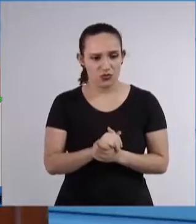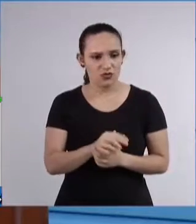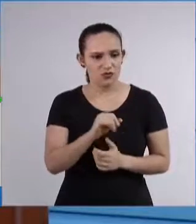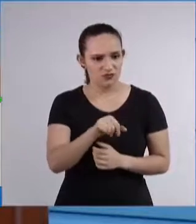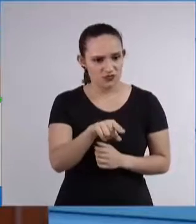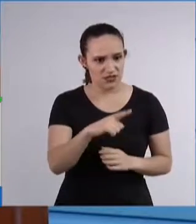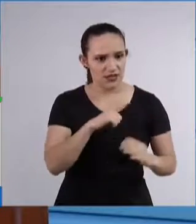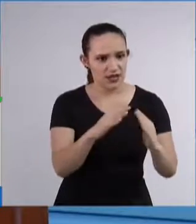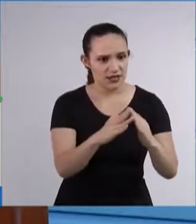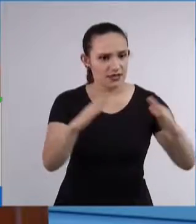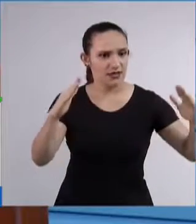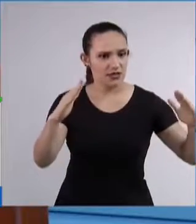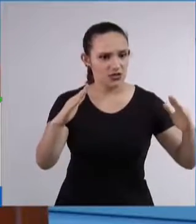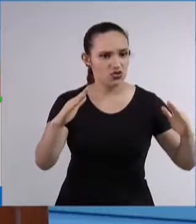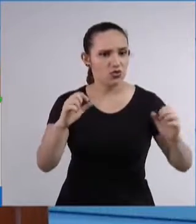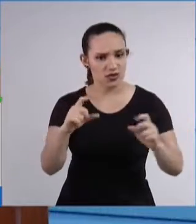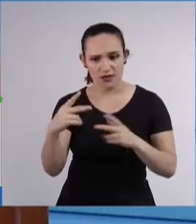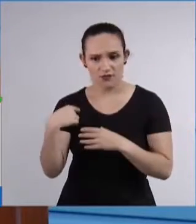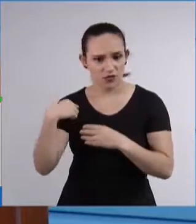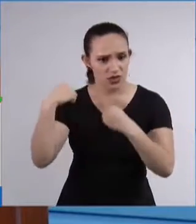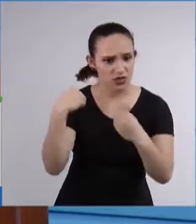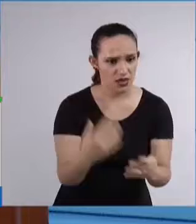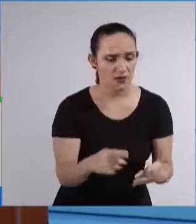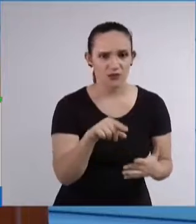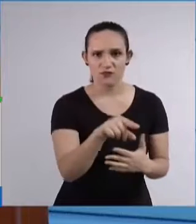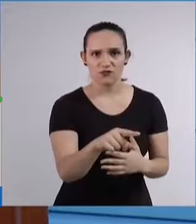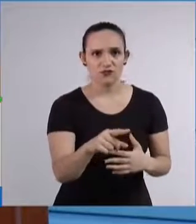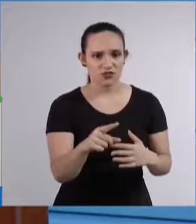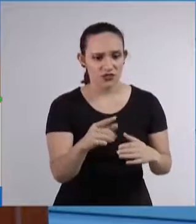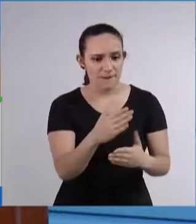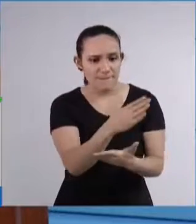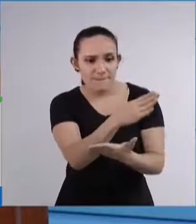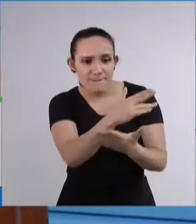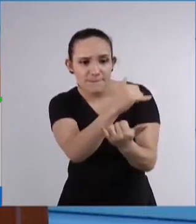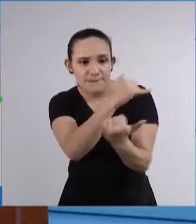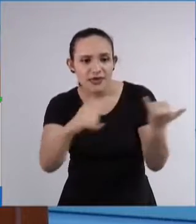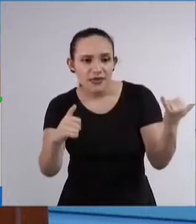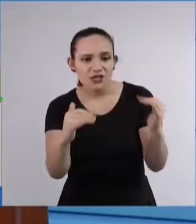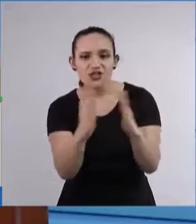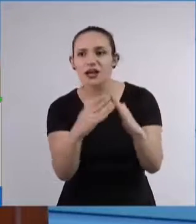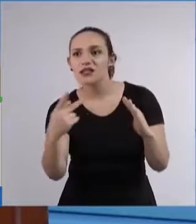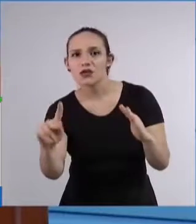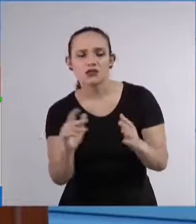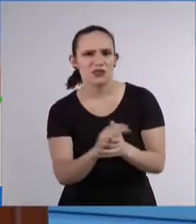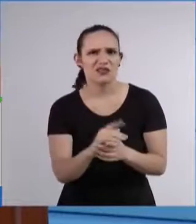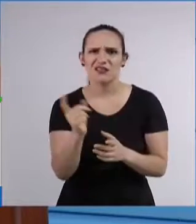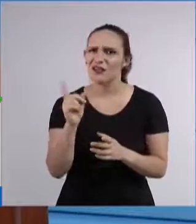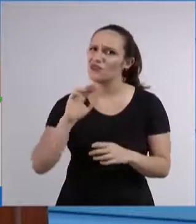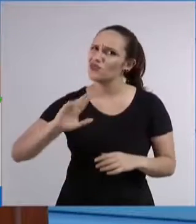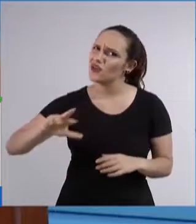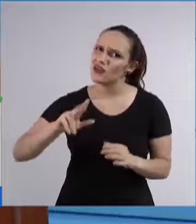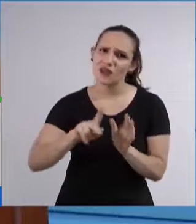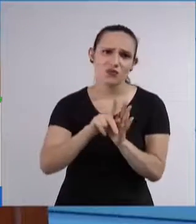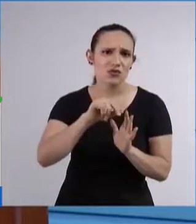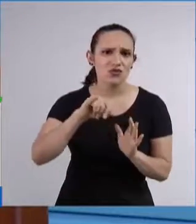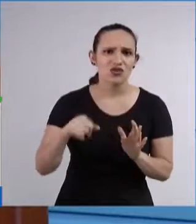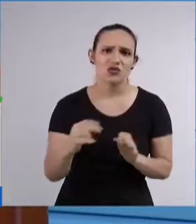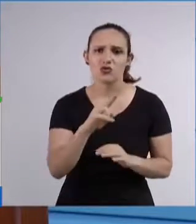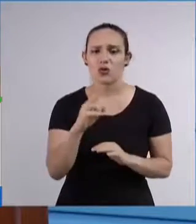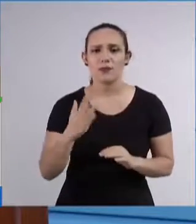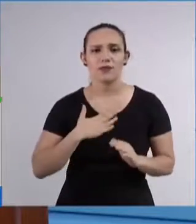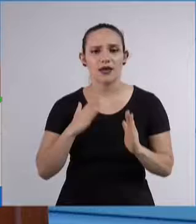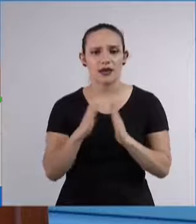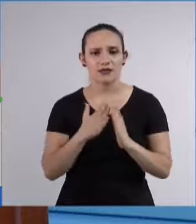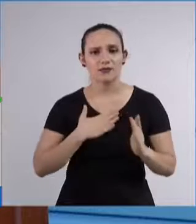terreno um pouco maior. Absurdo. O que o PT fez foi criar o Minha Casa Minha Vida. Quando